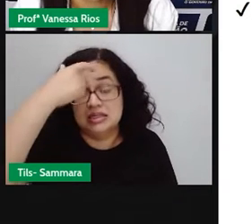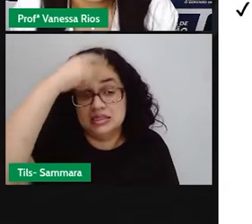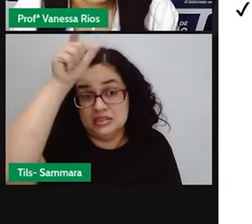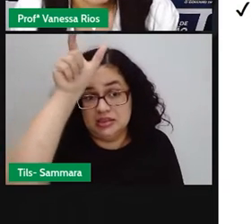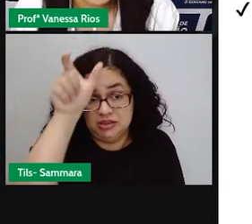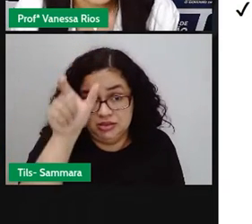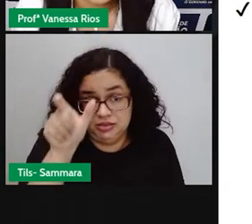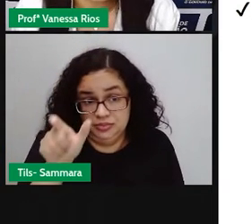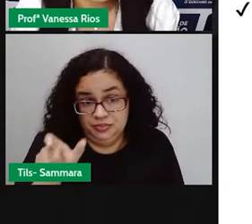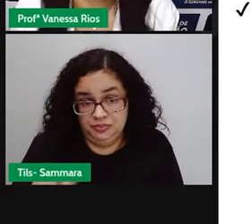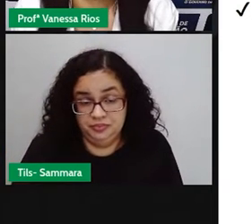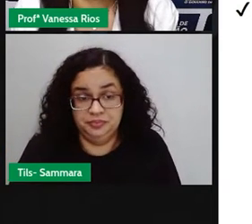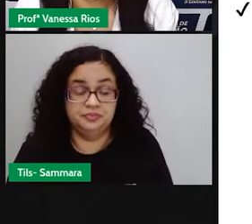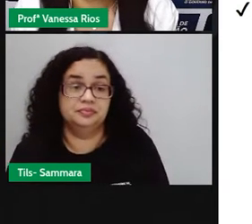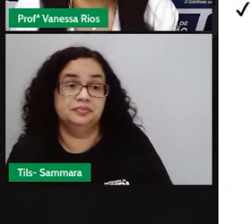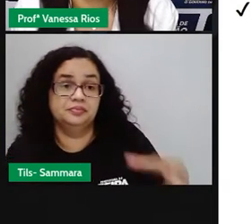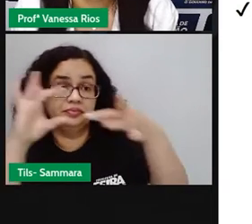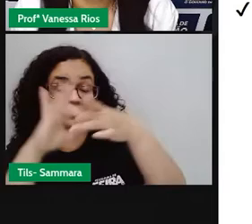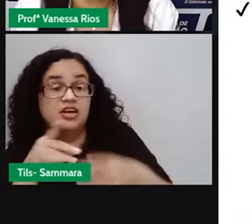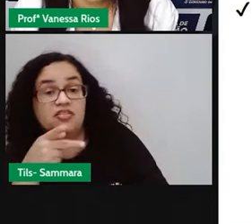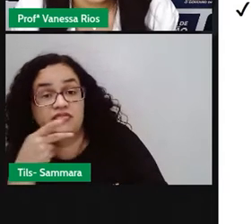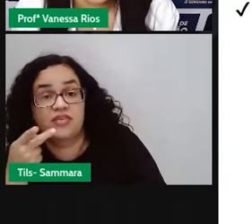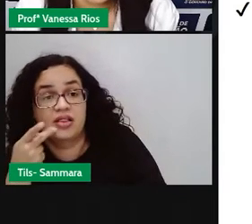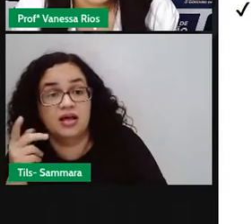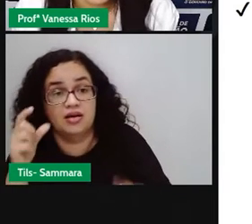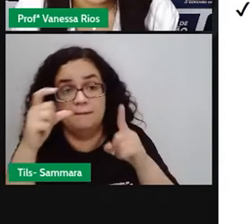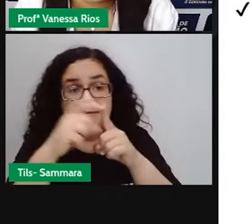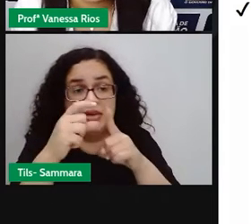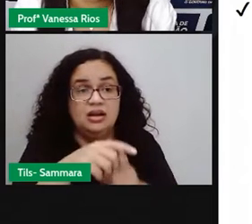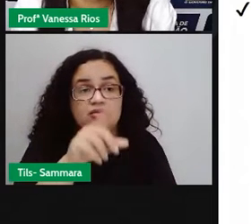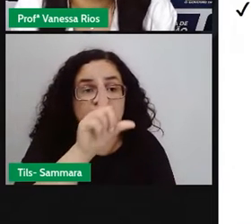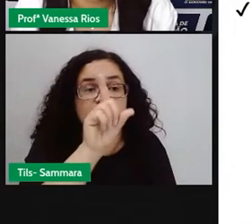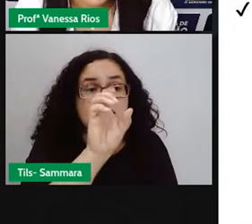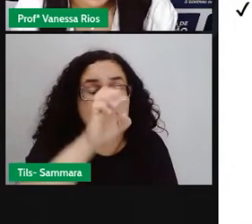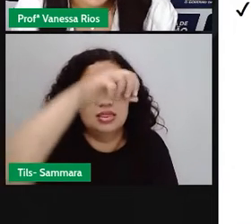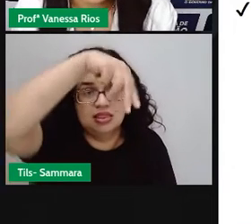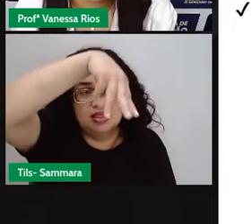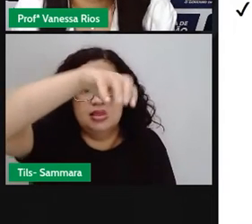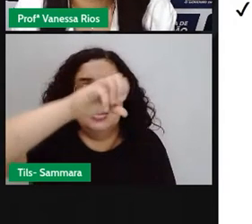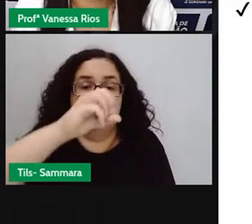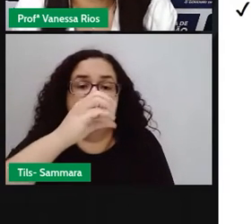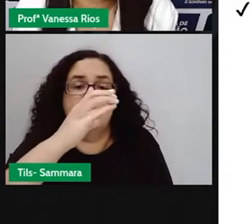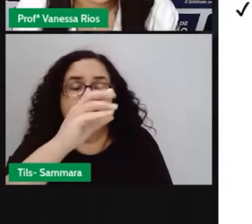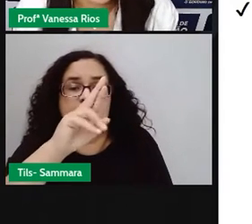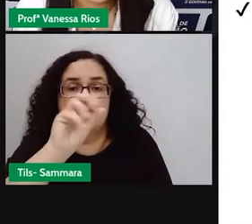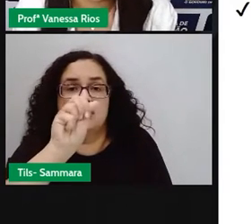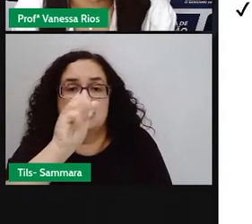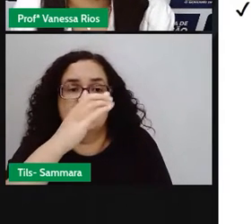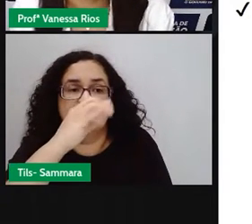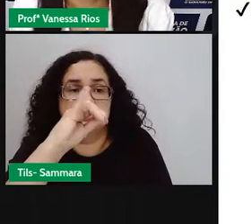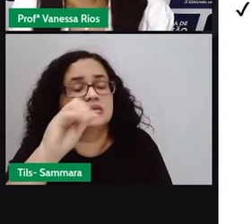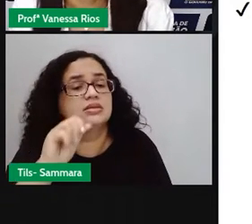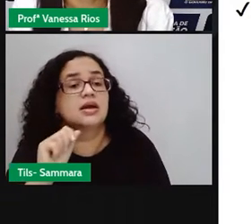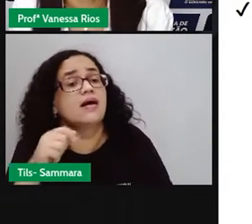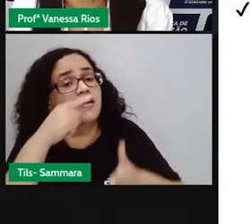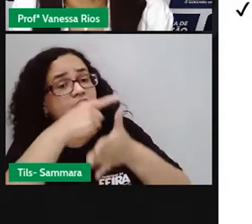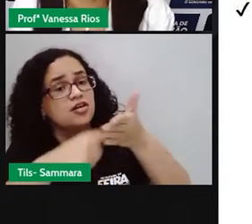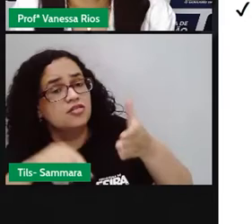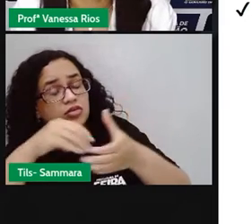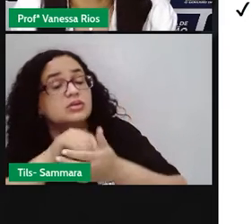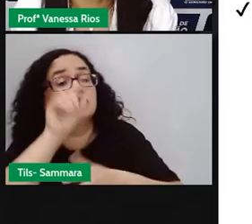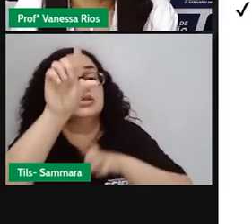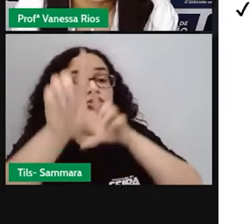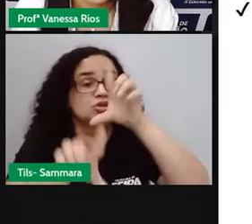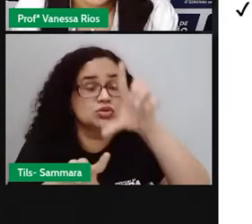aí diretamente ligada à palavra democracia. Porque votar, porque escolher, não é? Porque